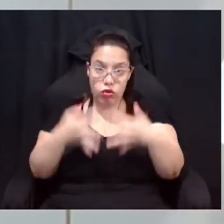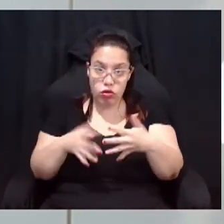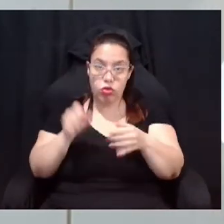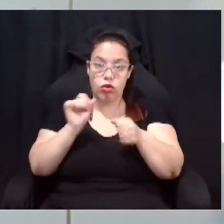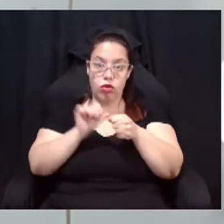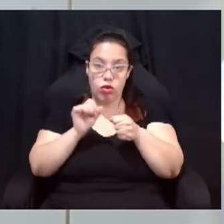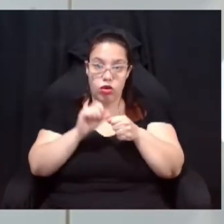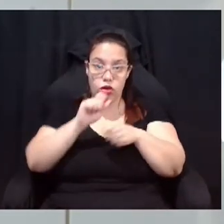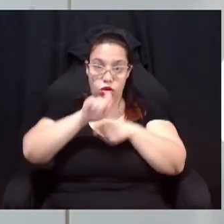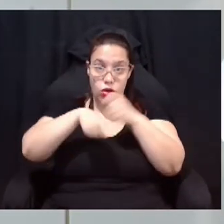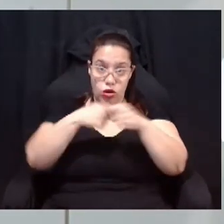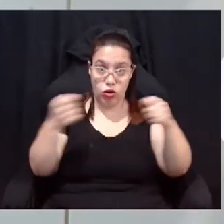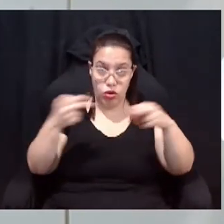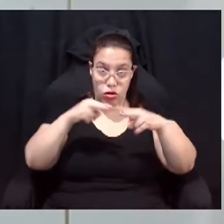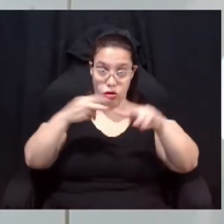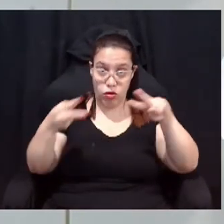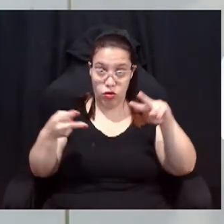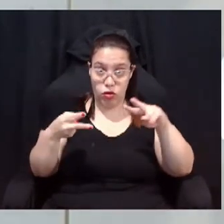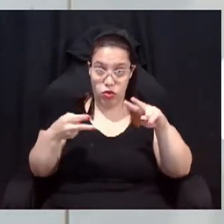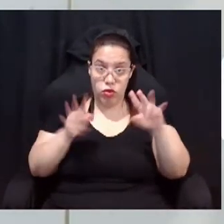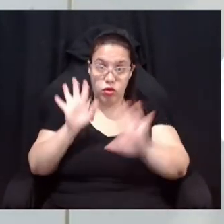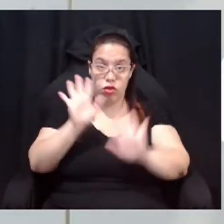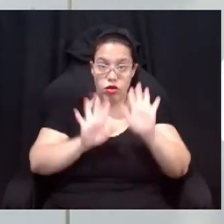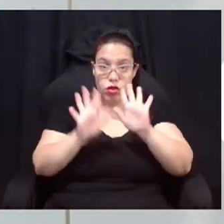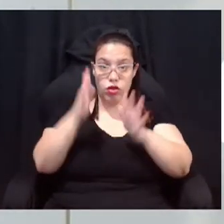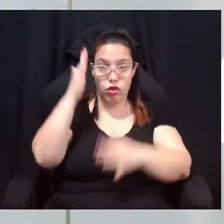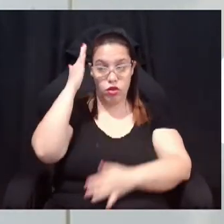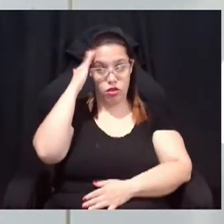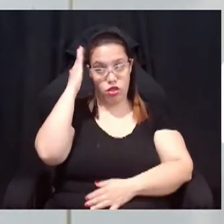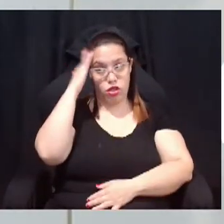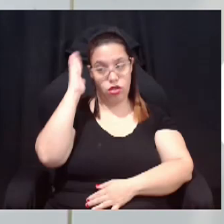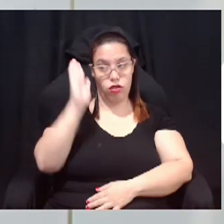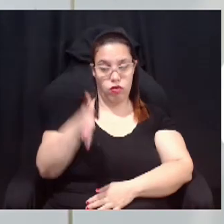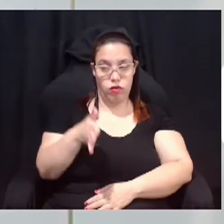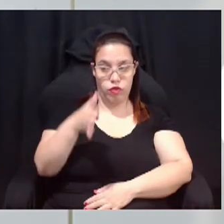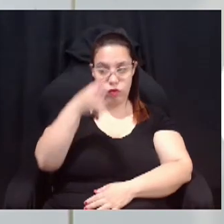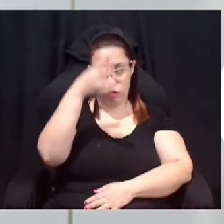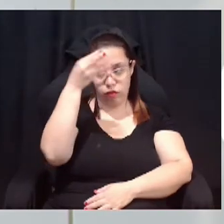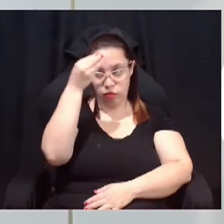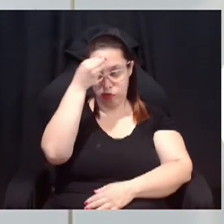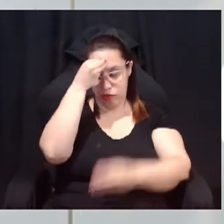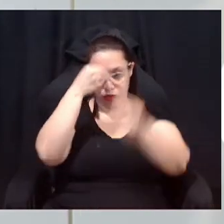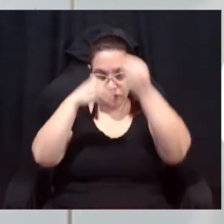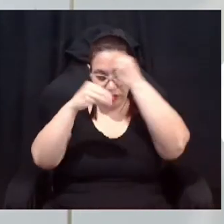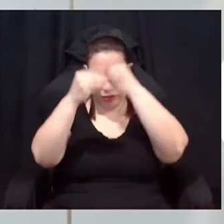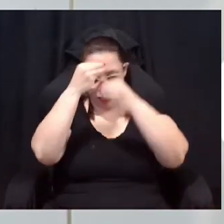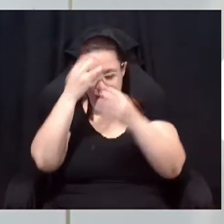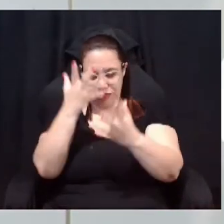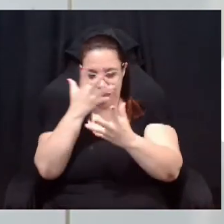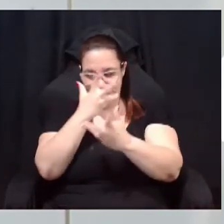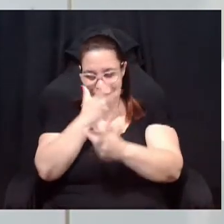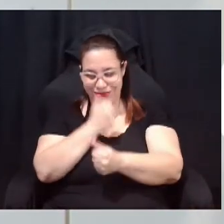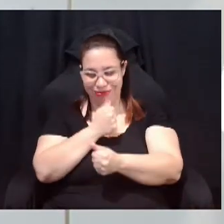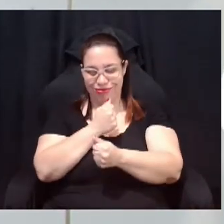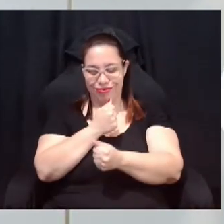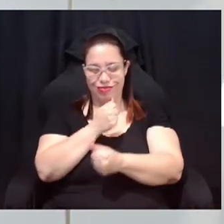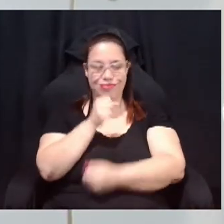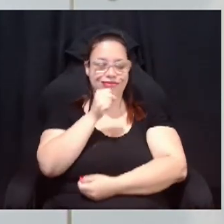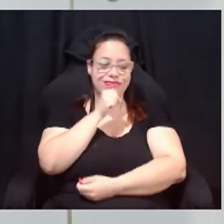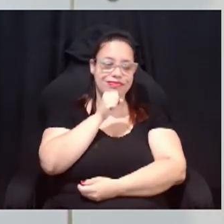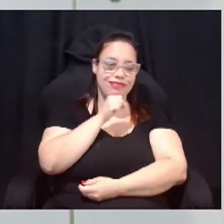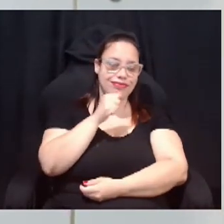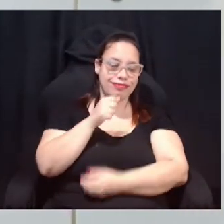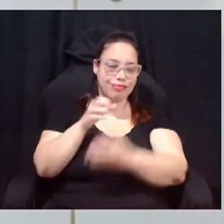DNA, mas o seu corpo já está memorizando. E é muito bonito ver isso nas senhorinhas, nas mulheres